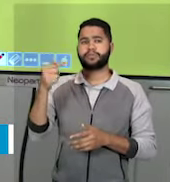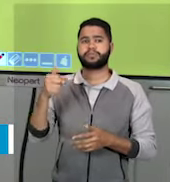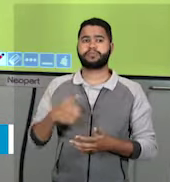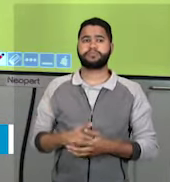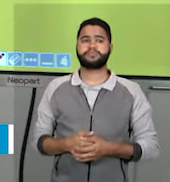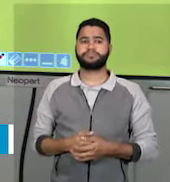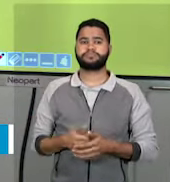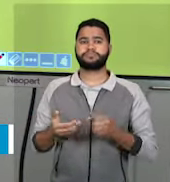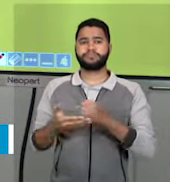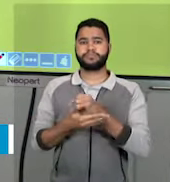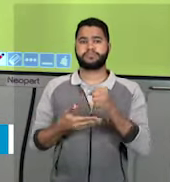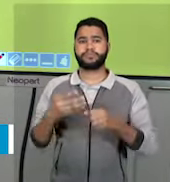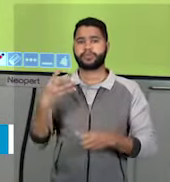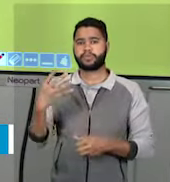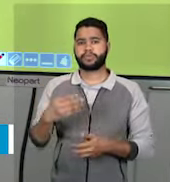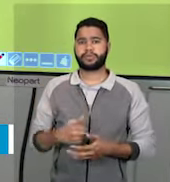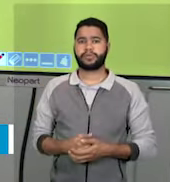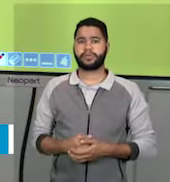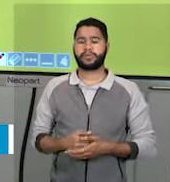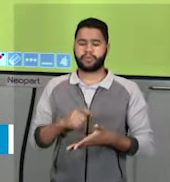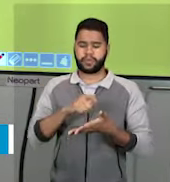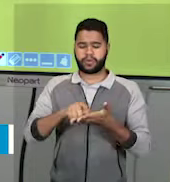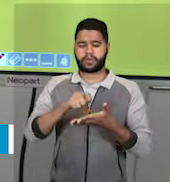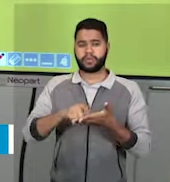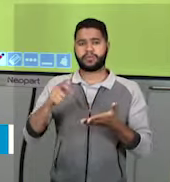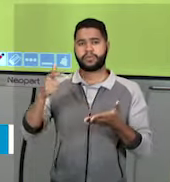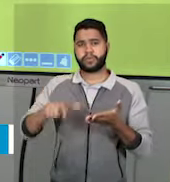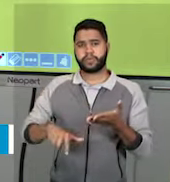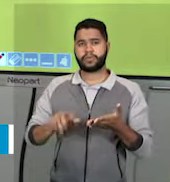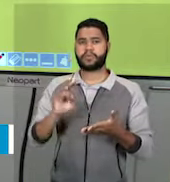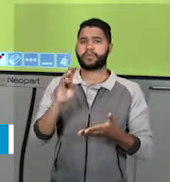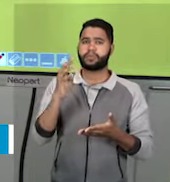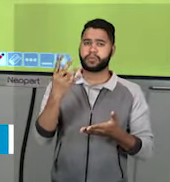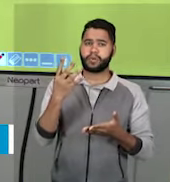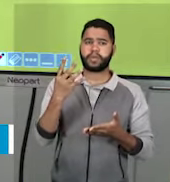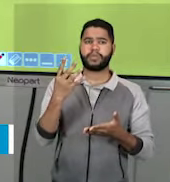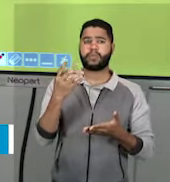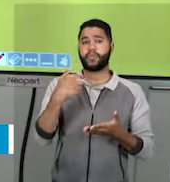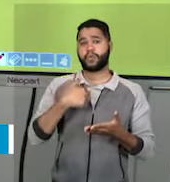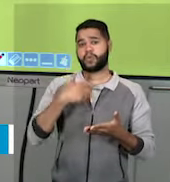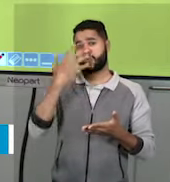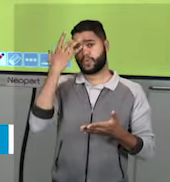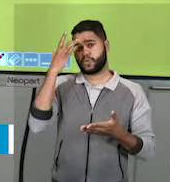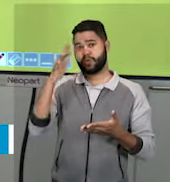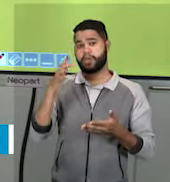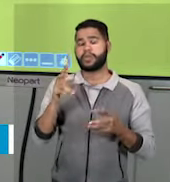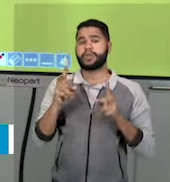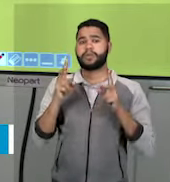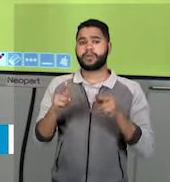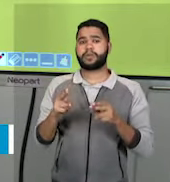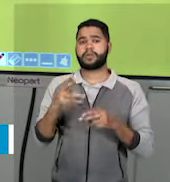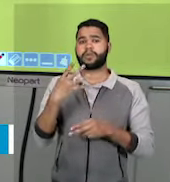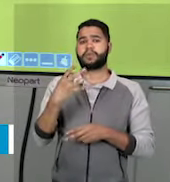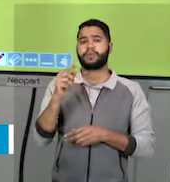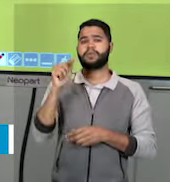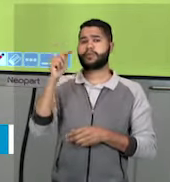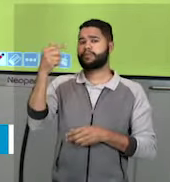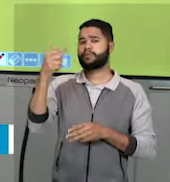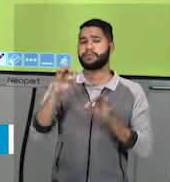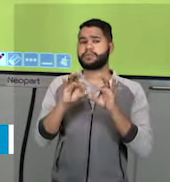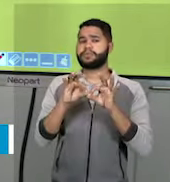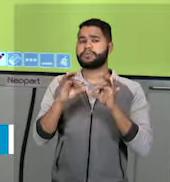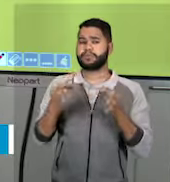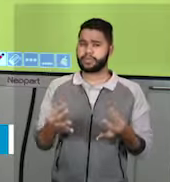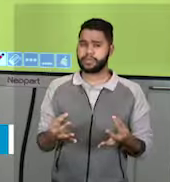7 na base 4. Então eu vou reescrever isso aqui, ó. 4 elevado a alguma coisa que eu não sei, tem que ser igual a 4 elevado a 7. Olha como é que é simples